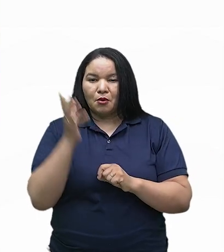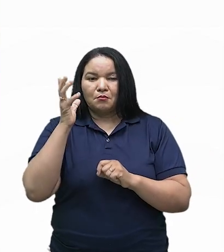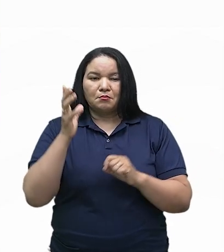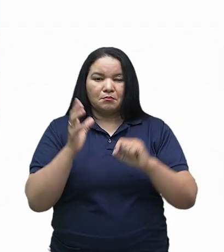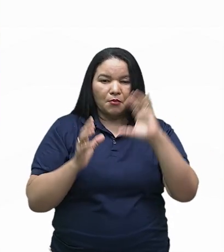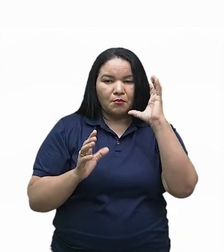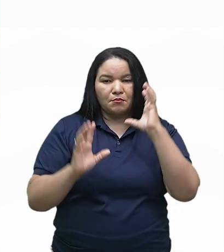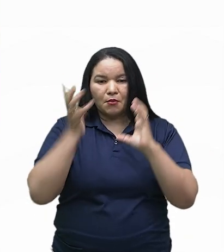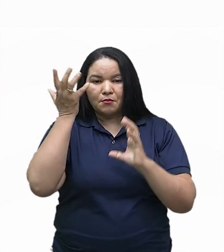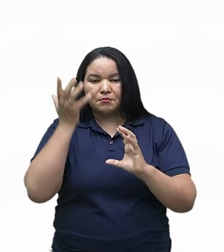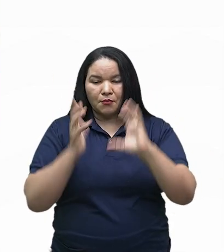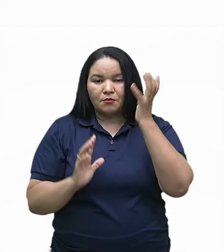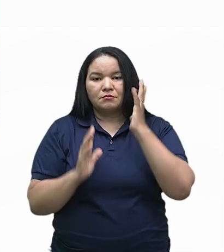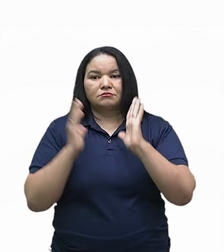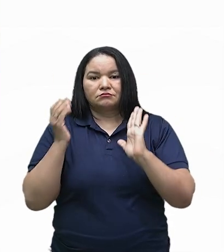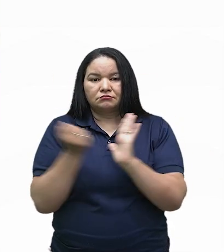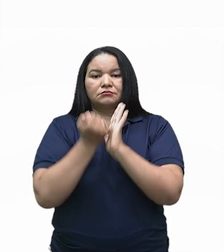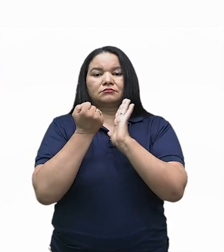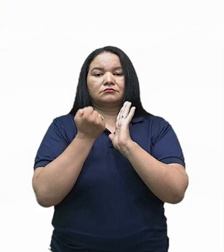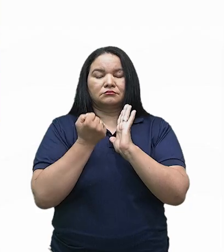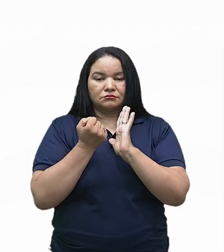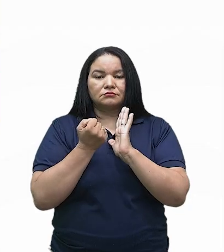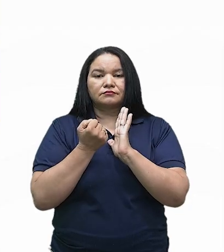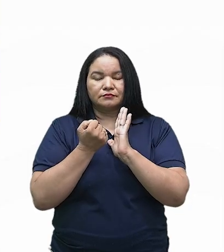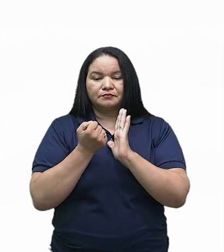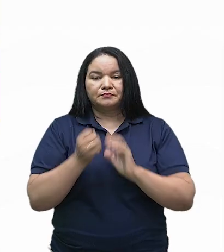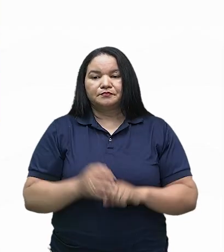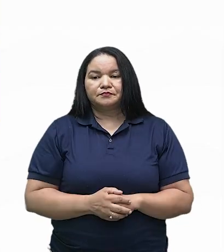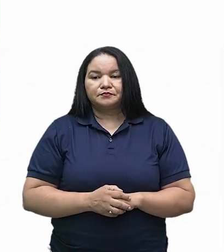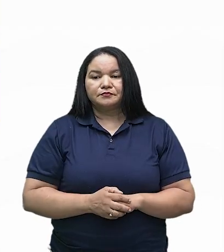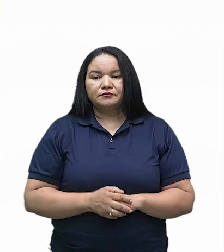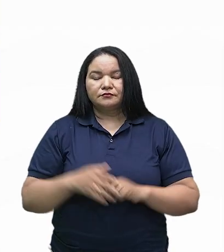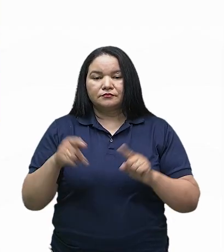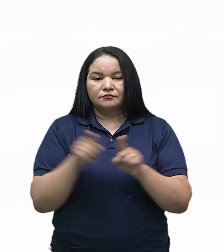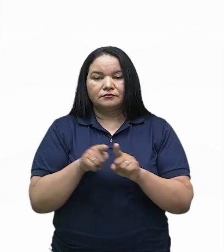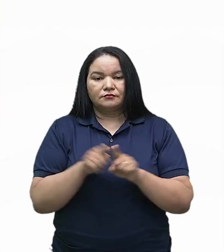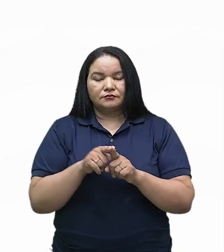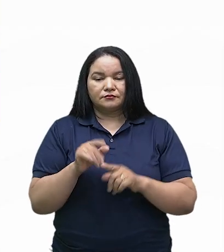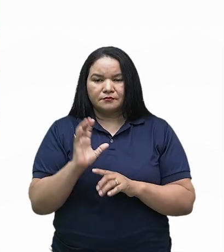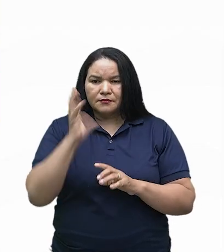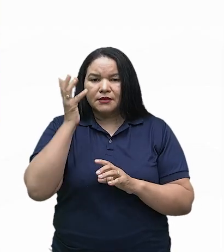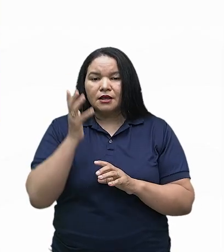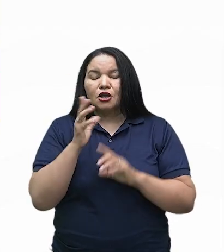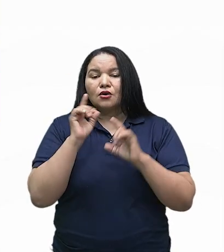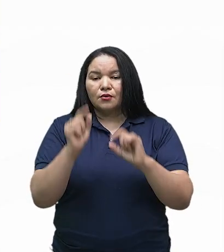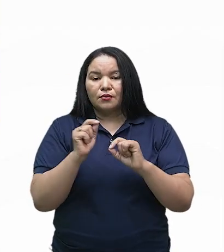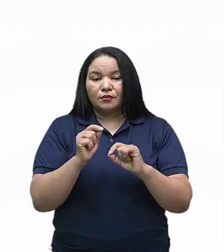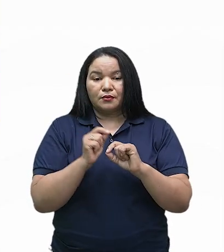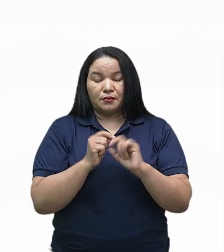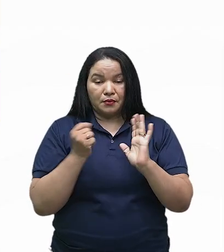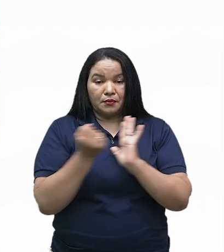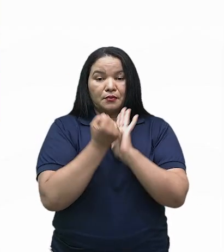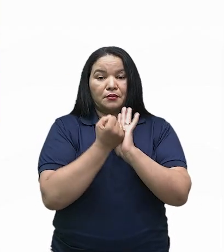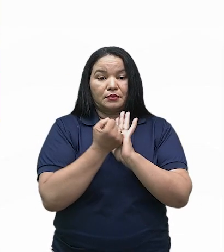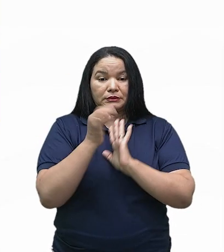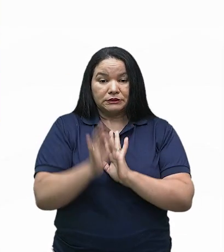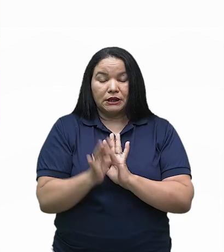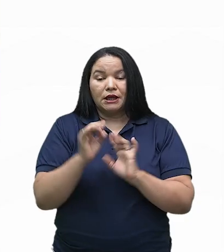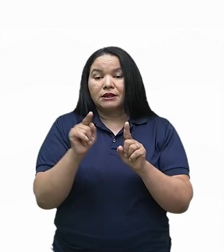climáticos extremos que eu acabei de relatar para vocês. Entre esses eventos climáticos extremos, nós temos a